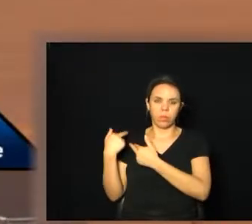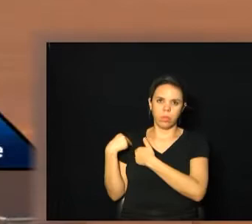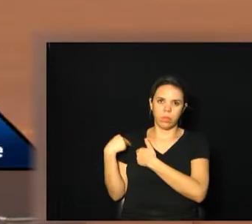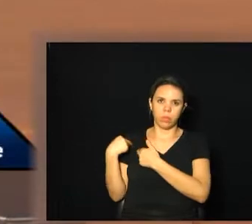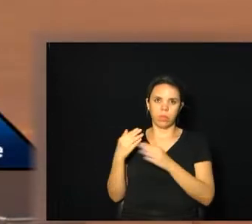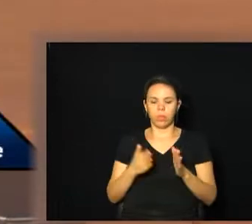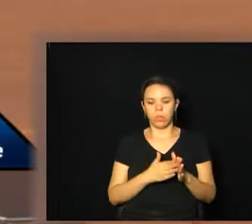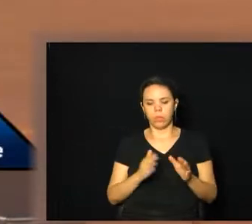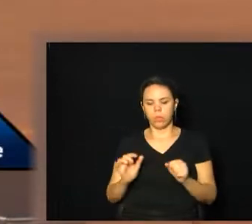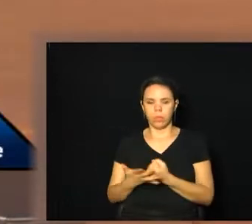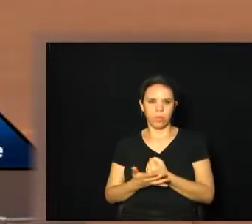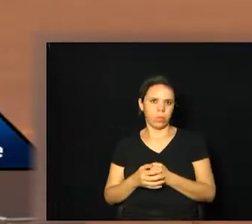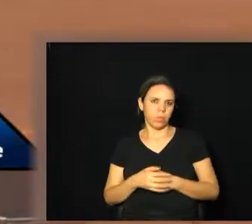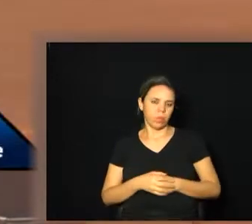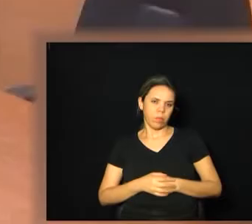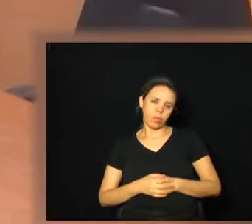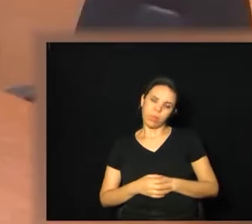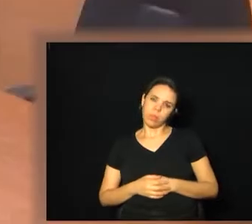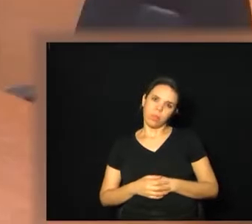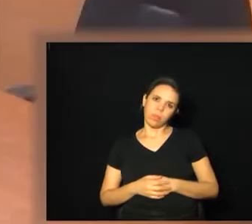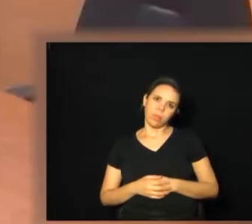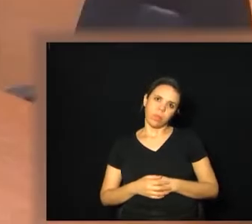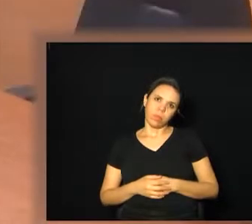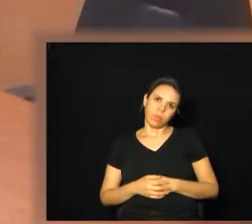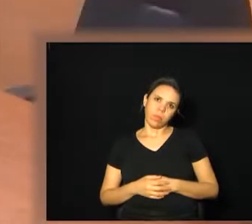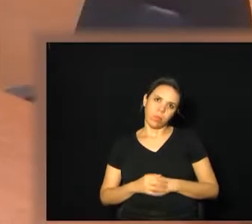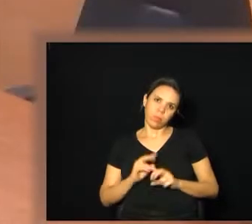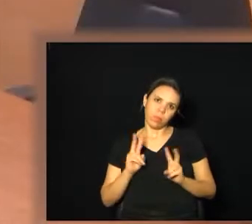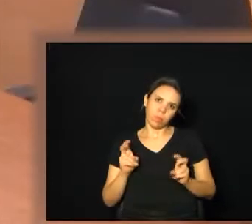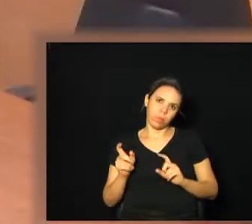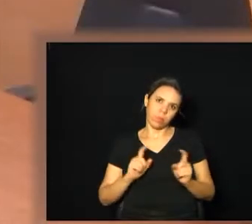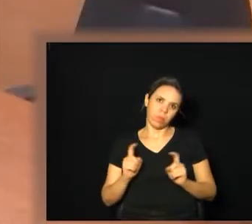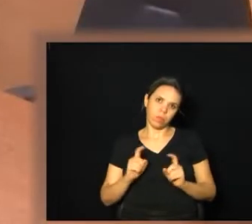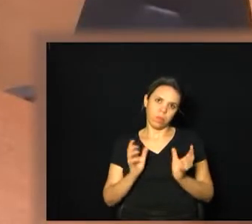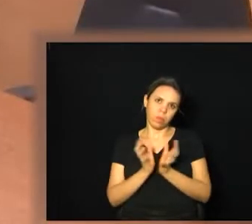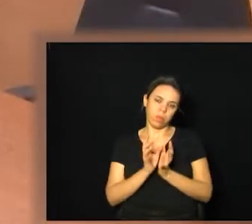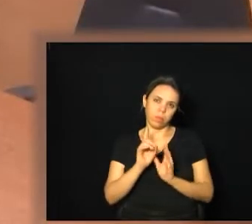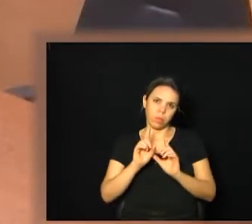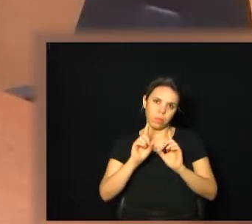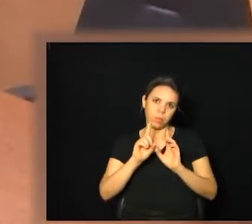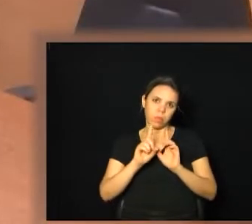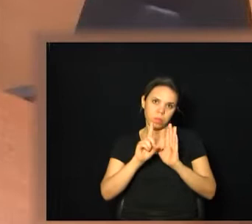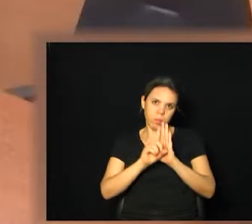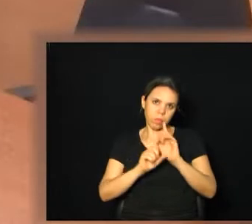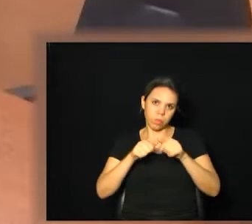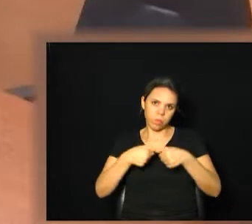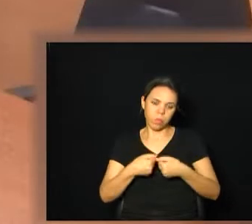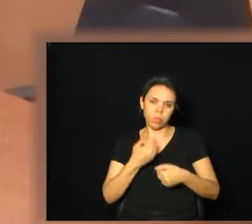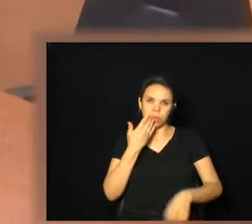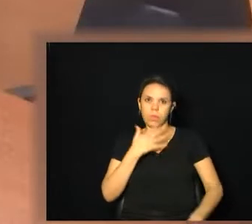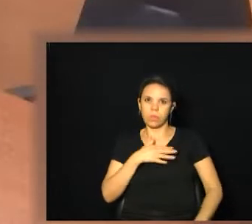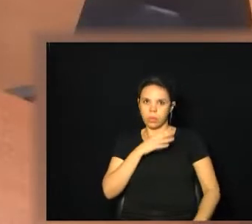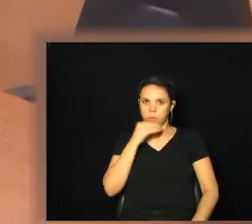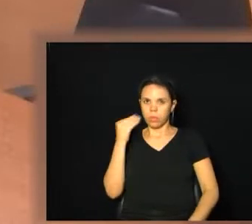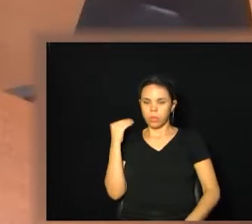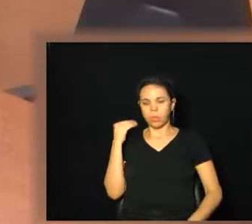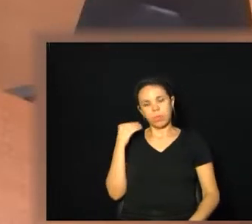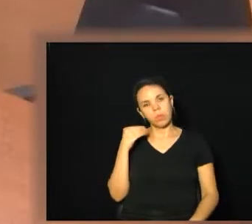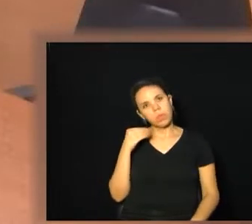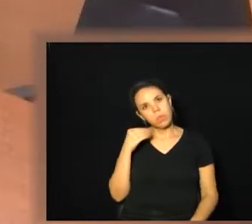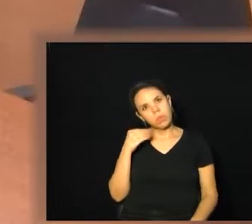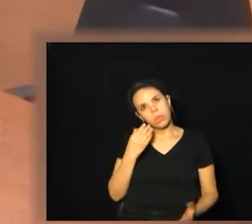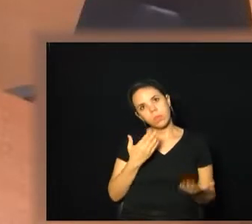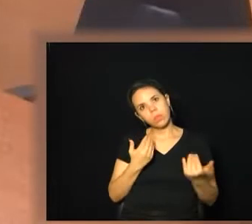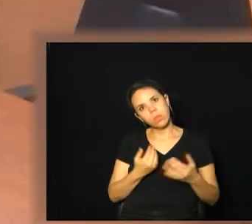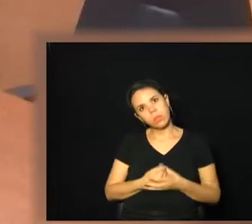em decorrência da Covid-19. Este foi o tema da reunião da Comissão de Defesa dos Direitos da Criança, do Adolescente e